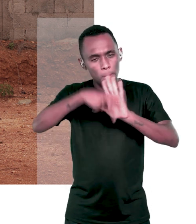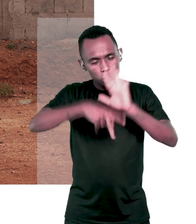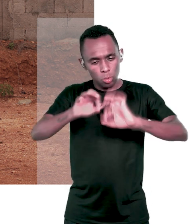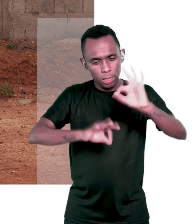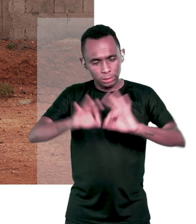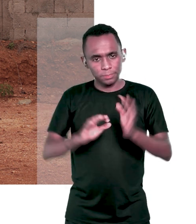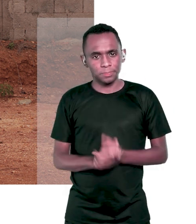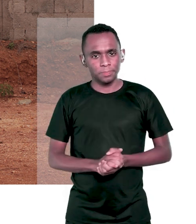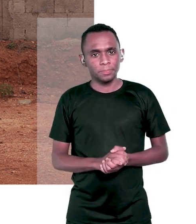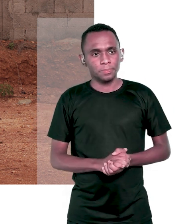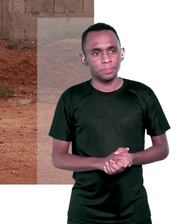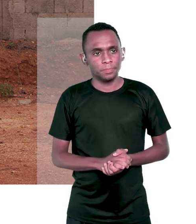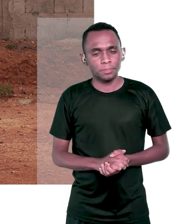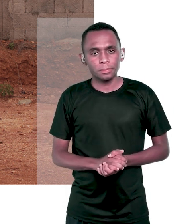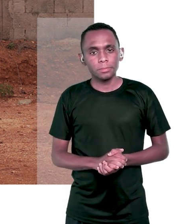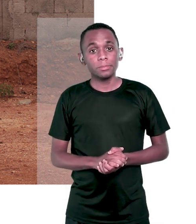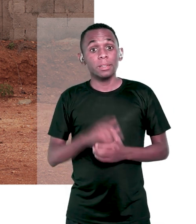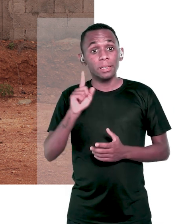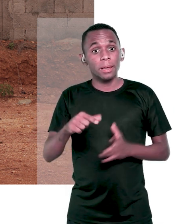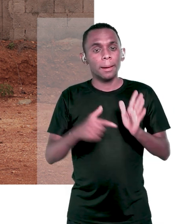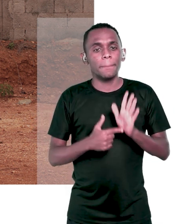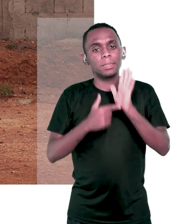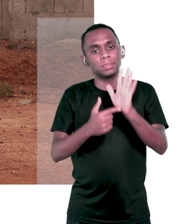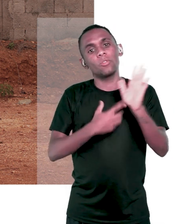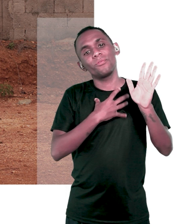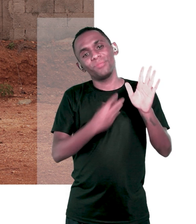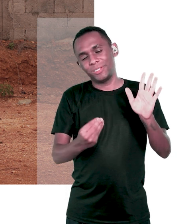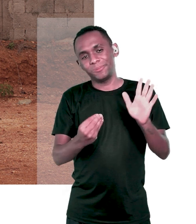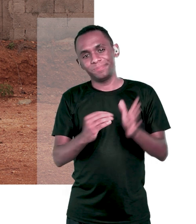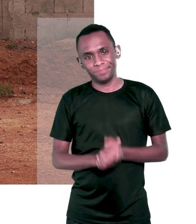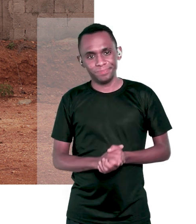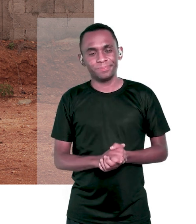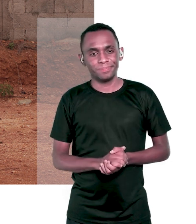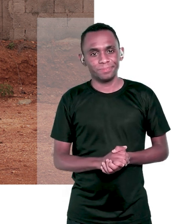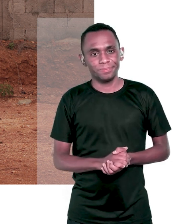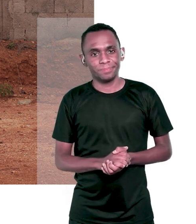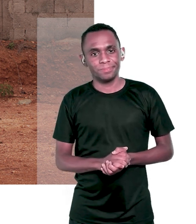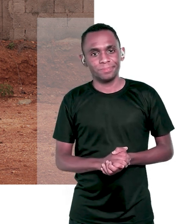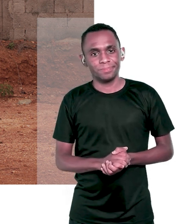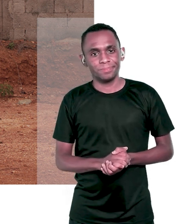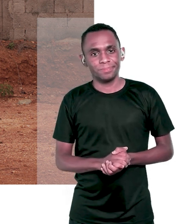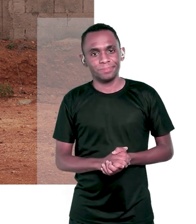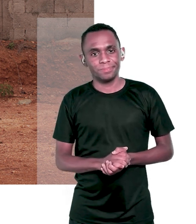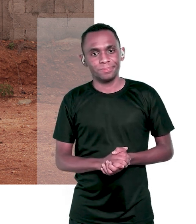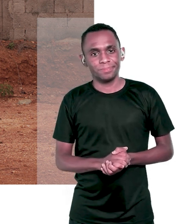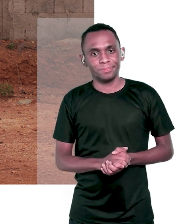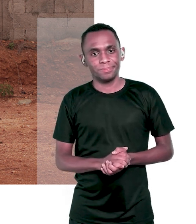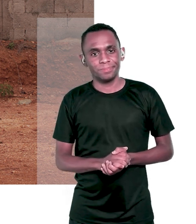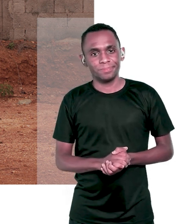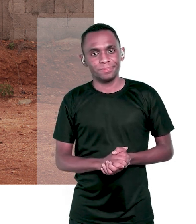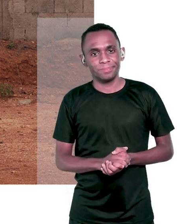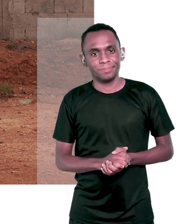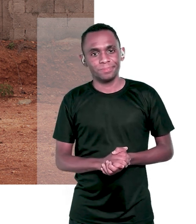dá uma vaga sensação de proteção e ao mesmo tempo de jaula. A imagem na